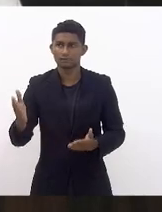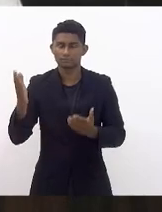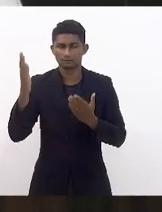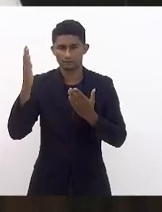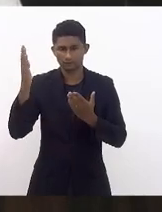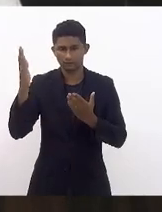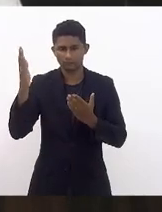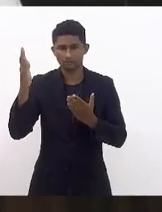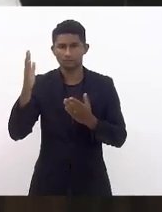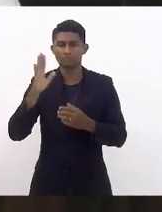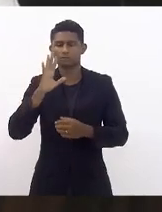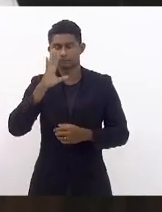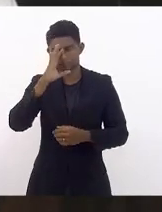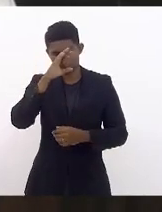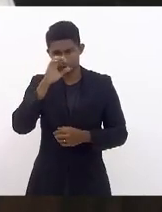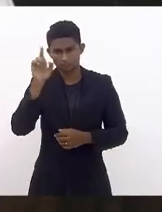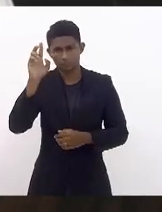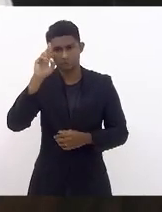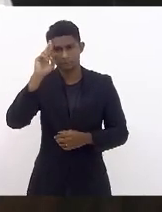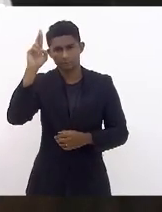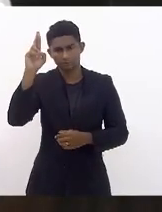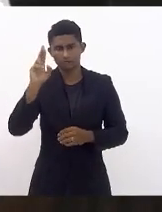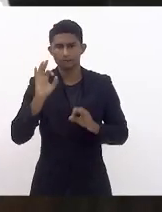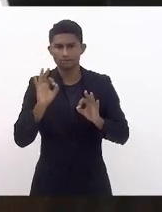és fiel, Senhor,